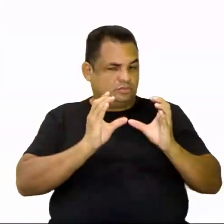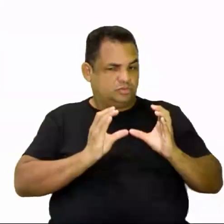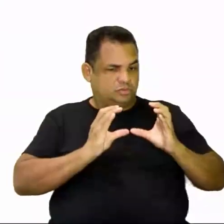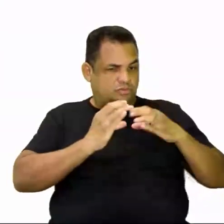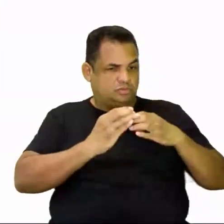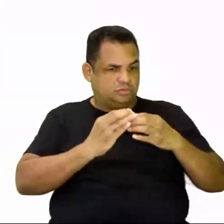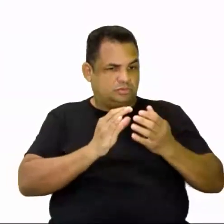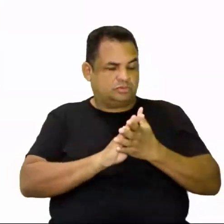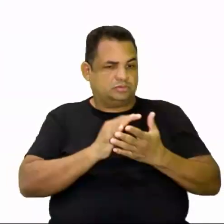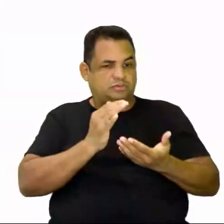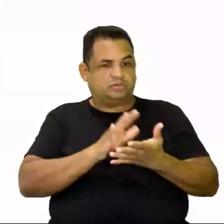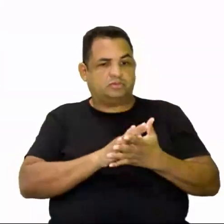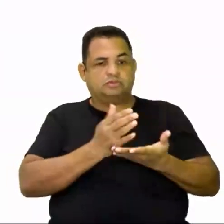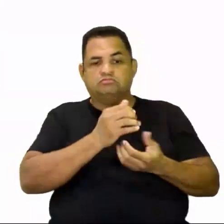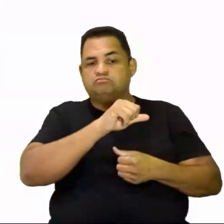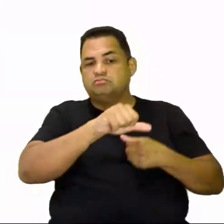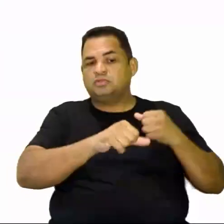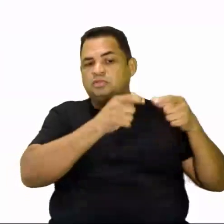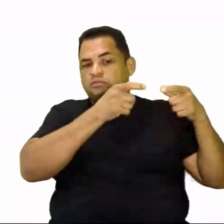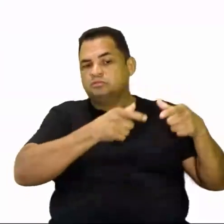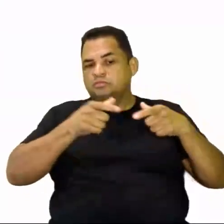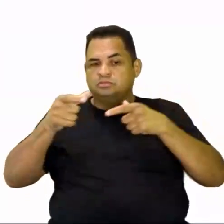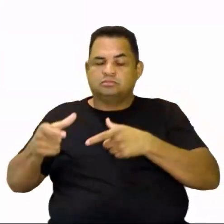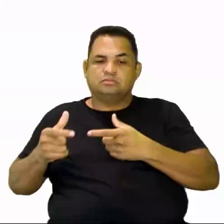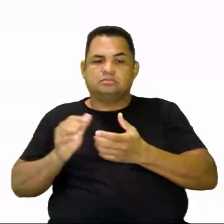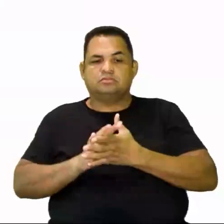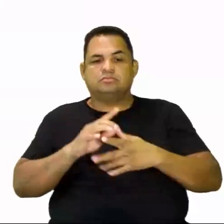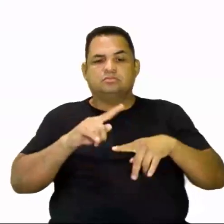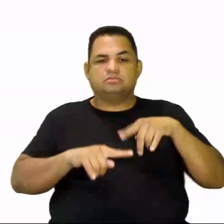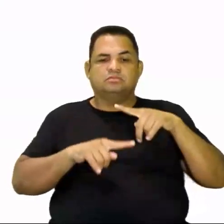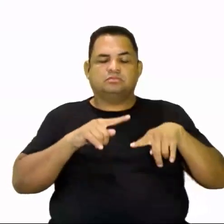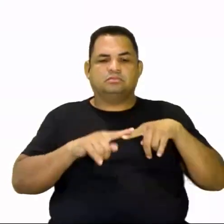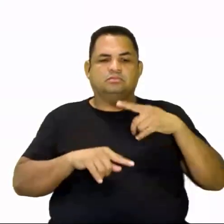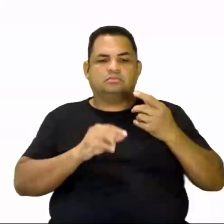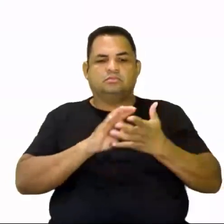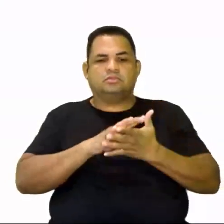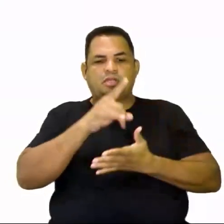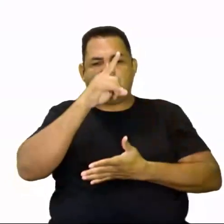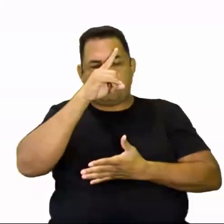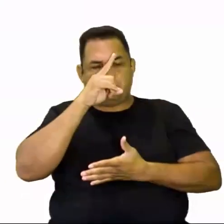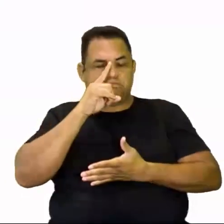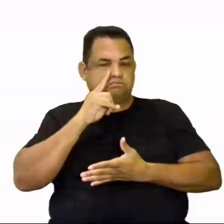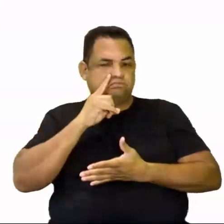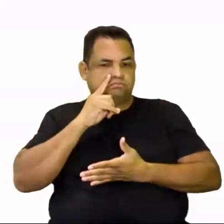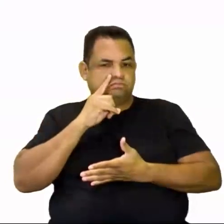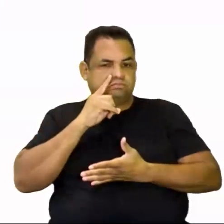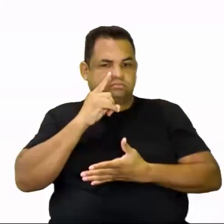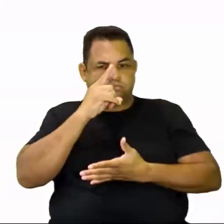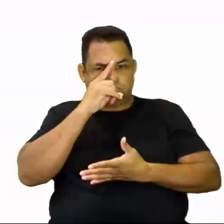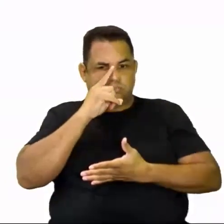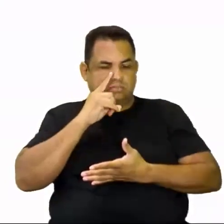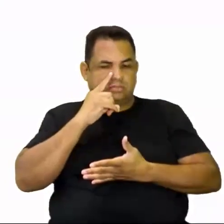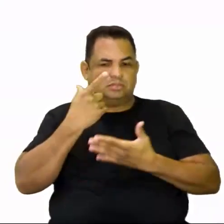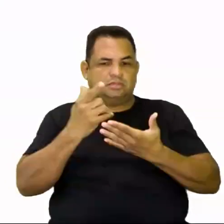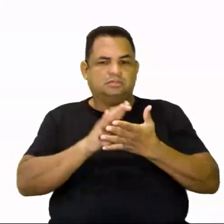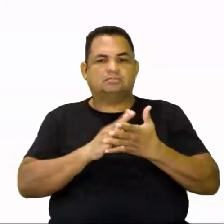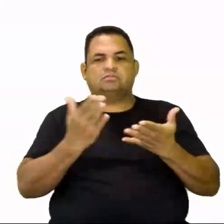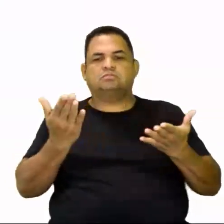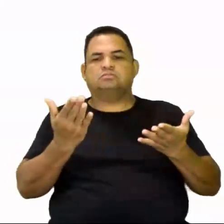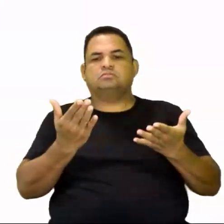foram permutados. O produto aqui que eu expresso em amarelo é exatamente o